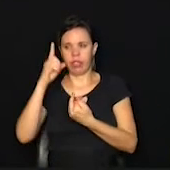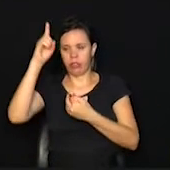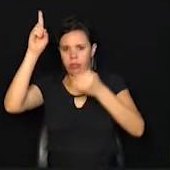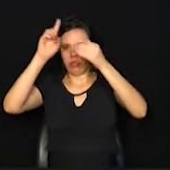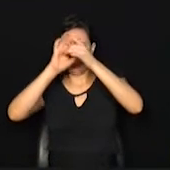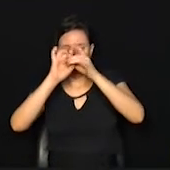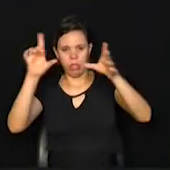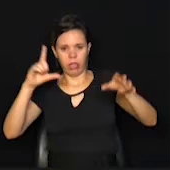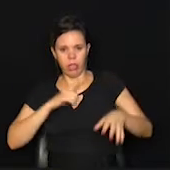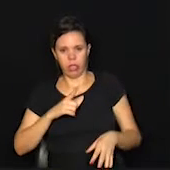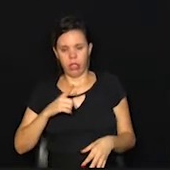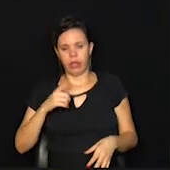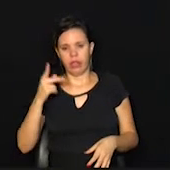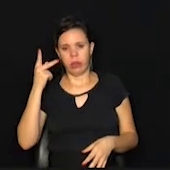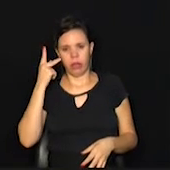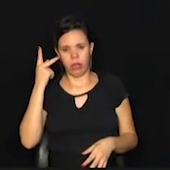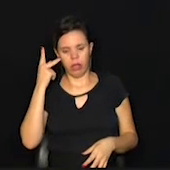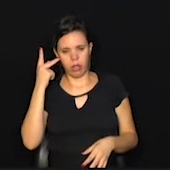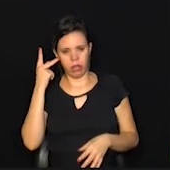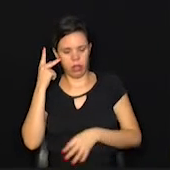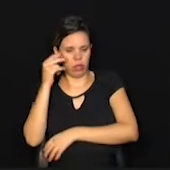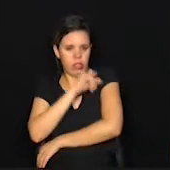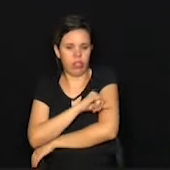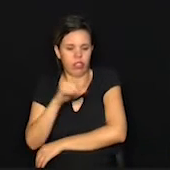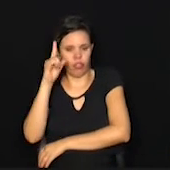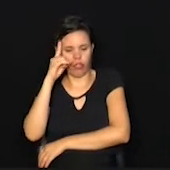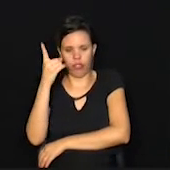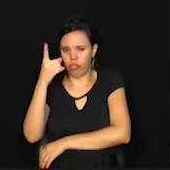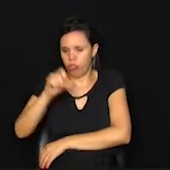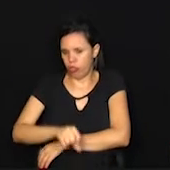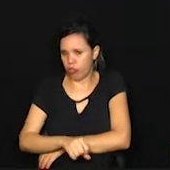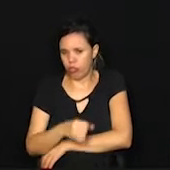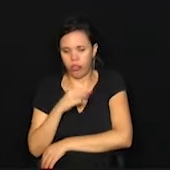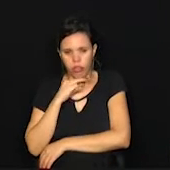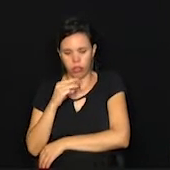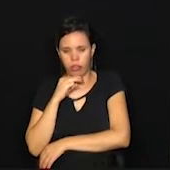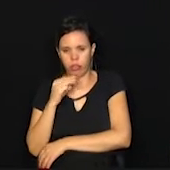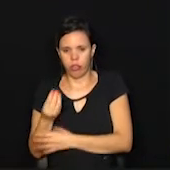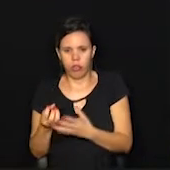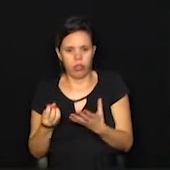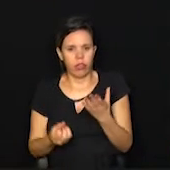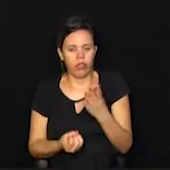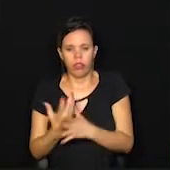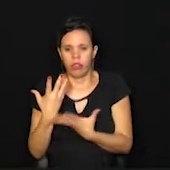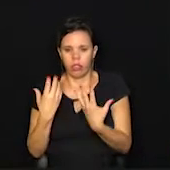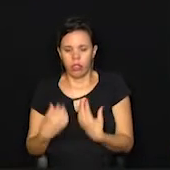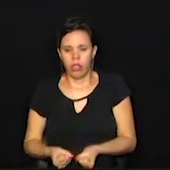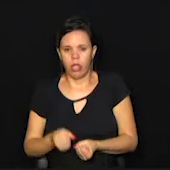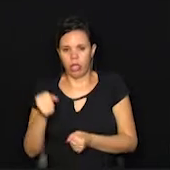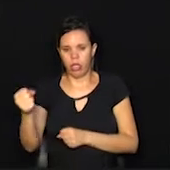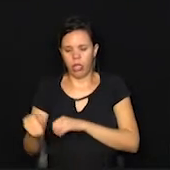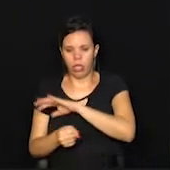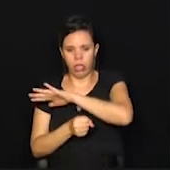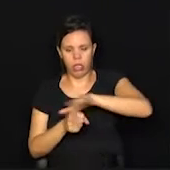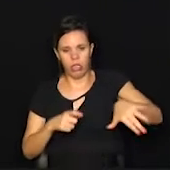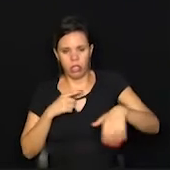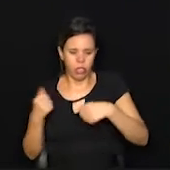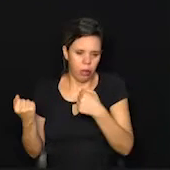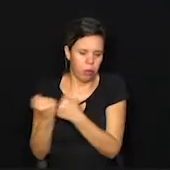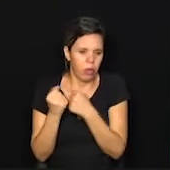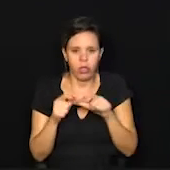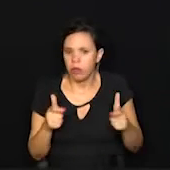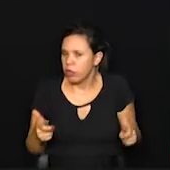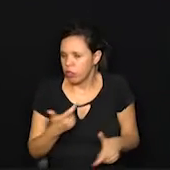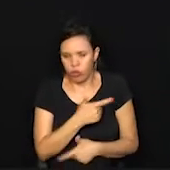que teve em São Paulo no Rio no dia Dezenove de Março para que para legitimar o golpe para dizer que eu gosto de apoio da maioria